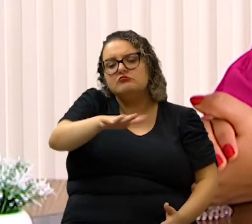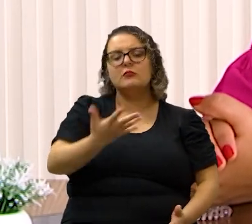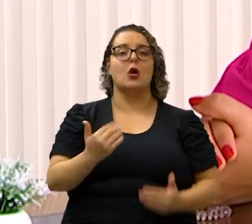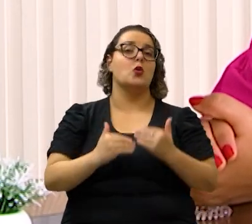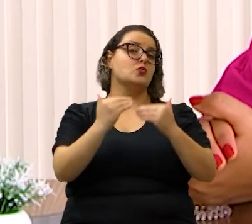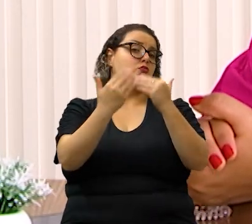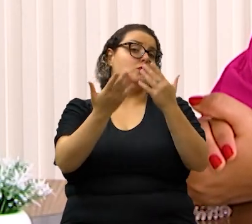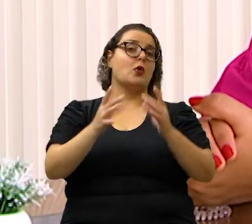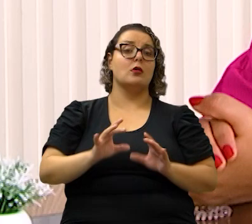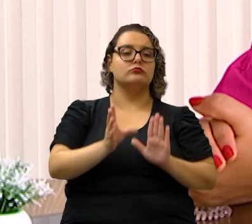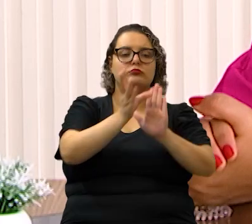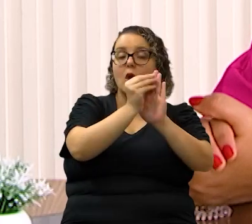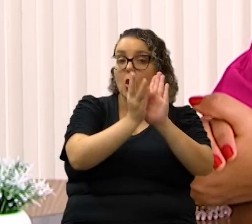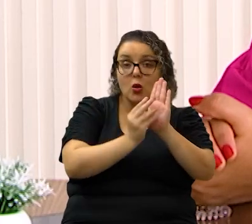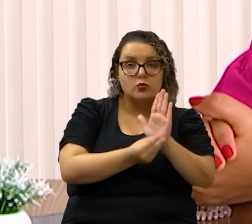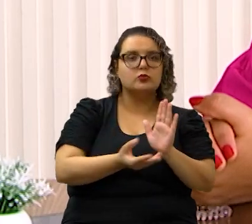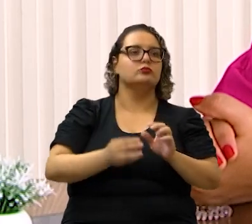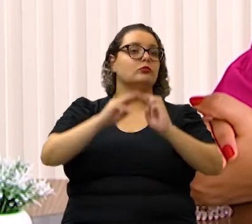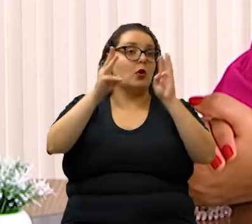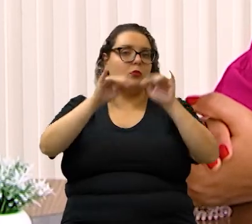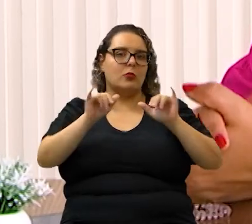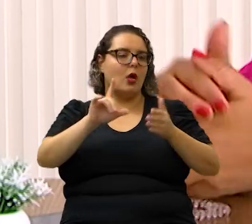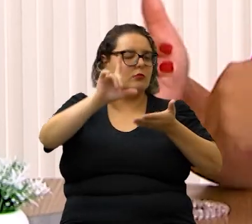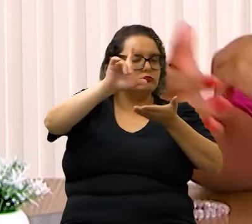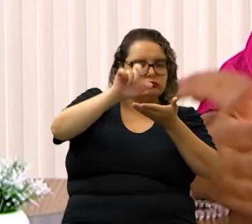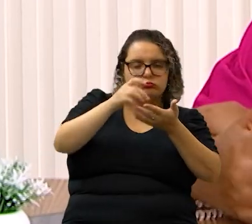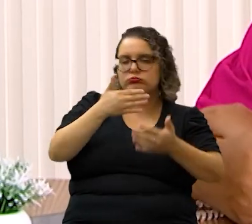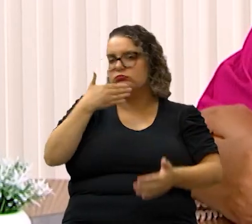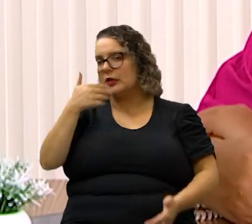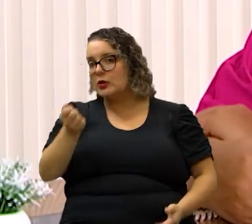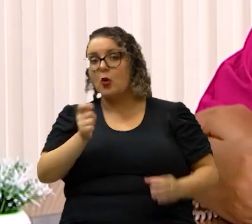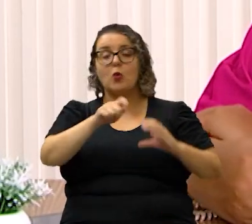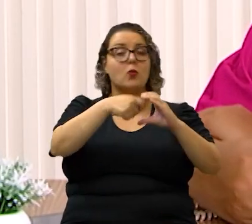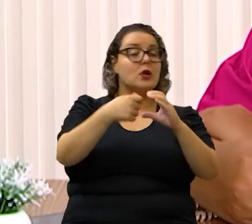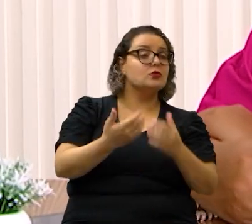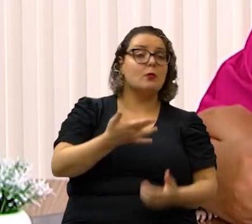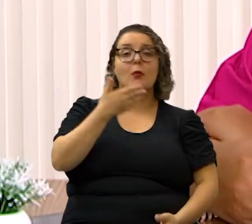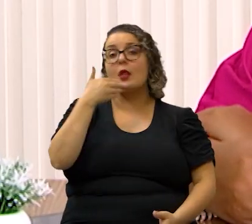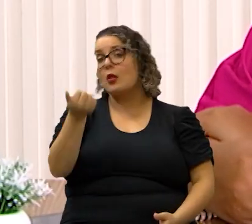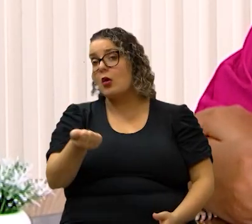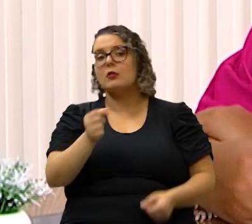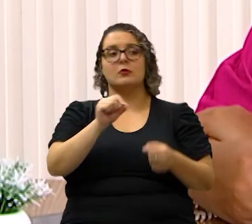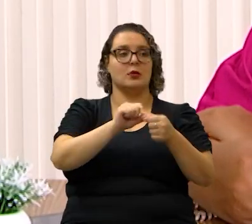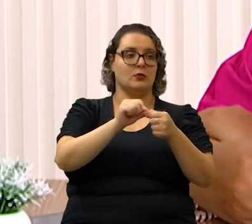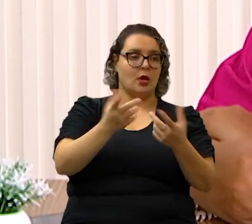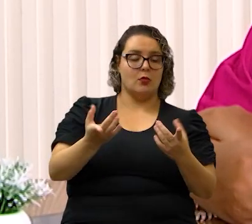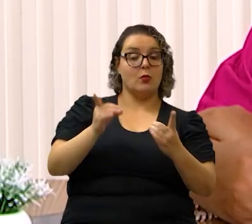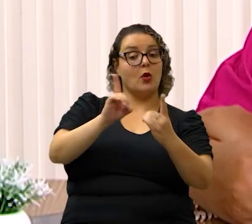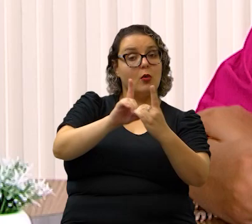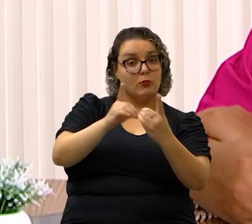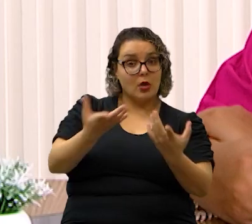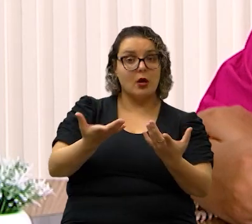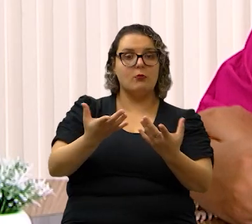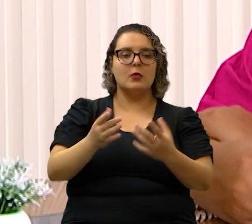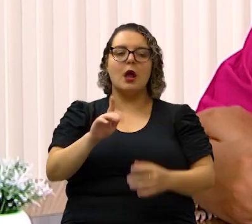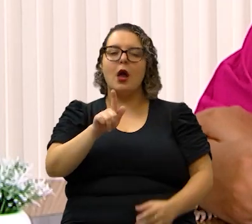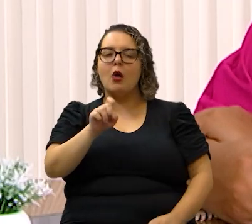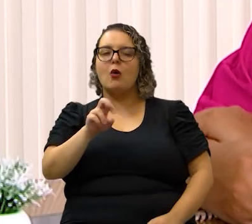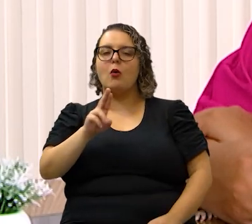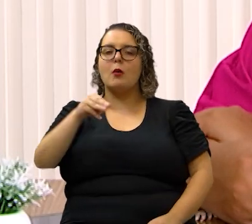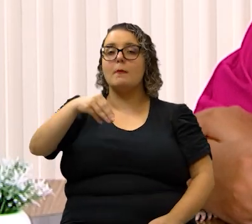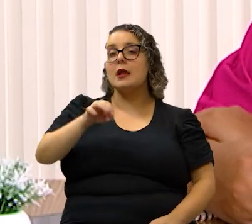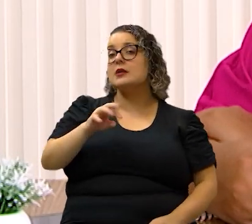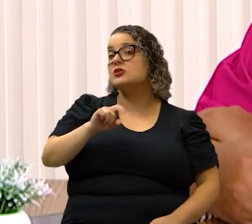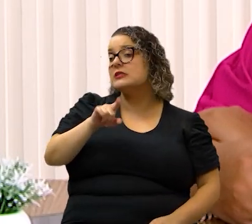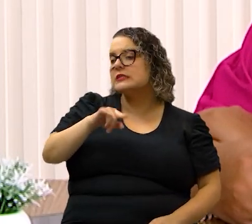no que eu desenvolvia de conteúdo, com fotos melhores, com vídeos melhores. Então isso foi feito. Um consultor que vinha para